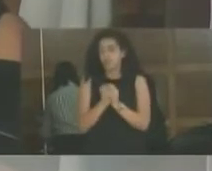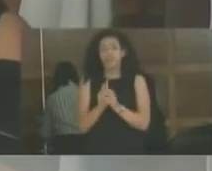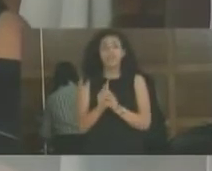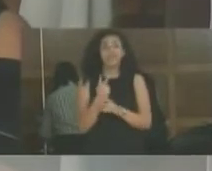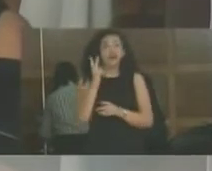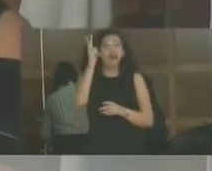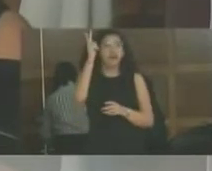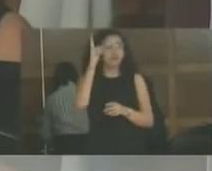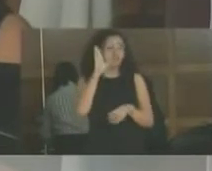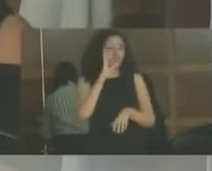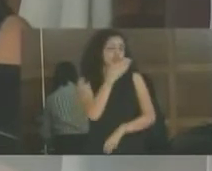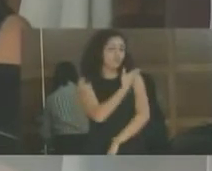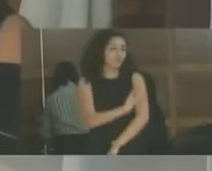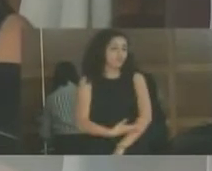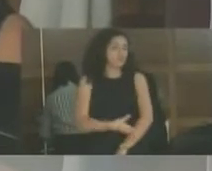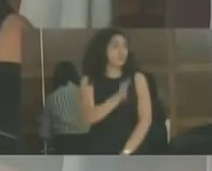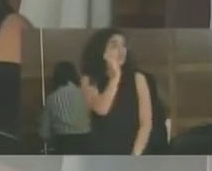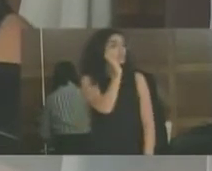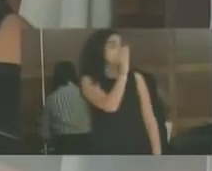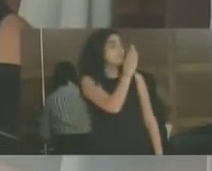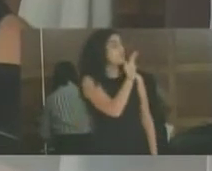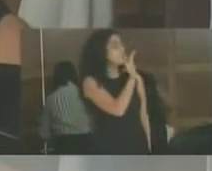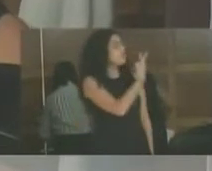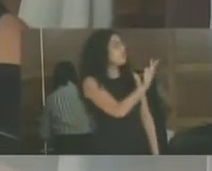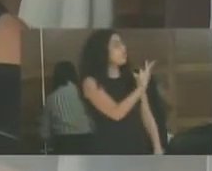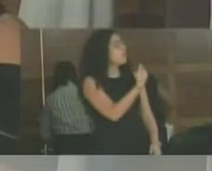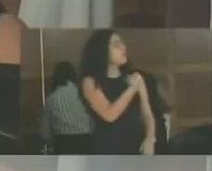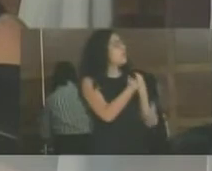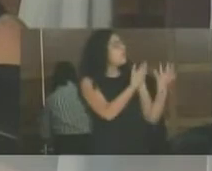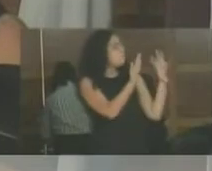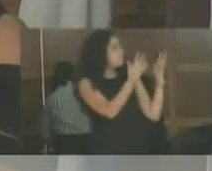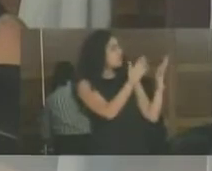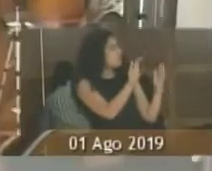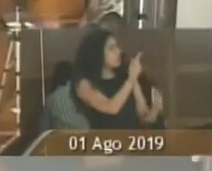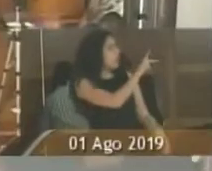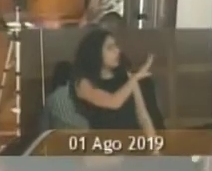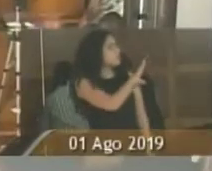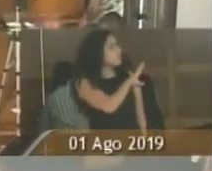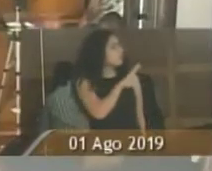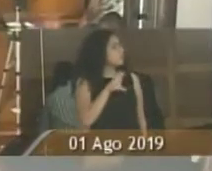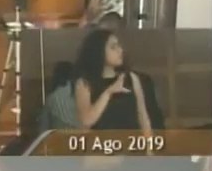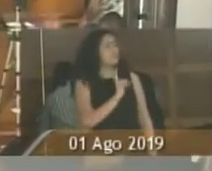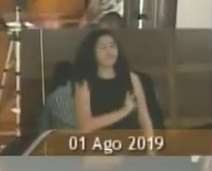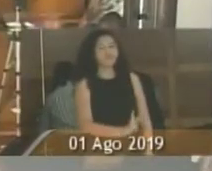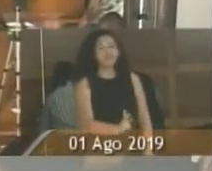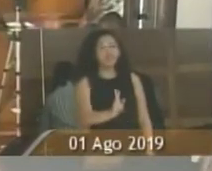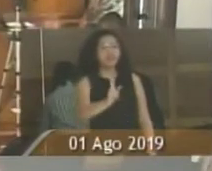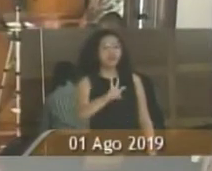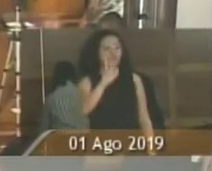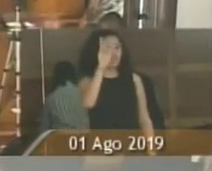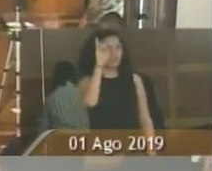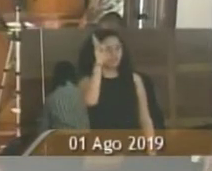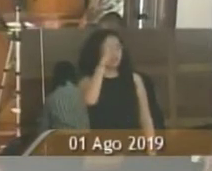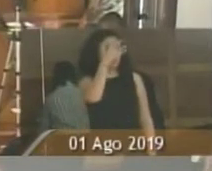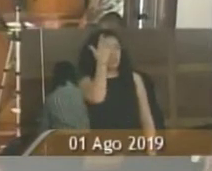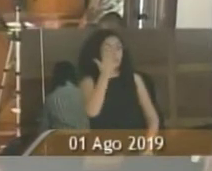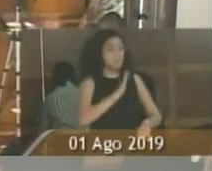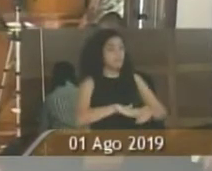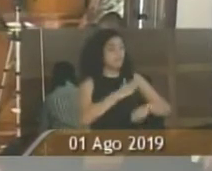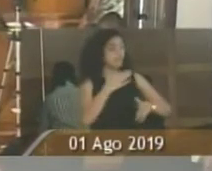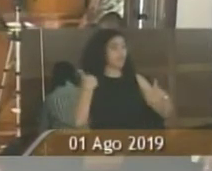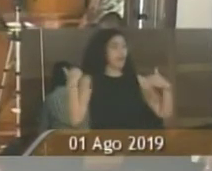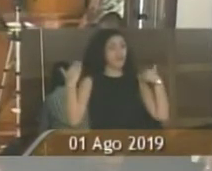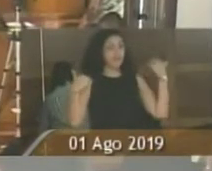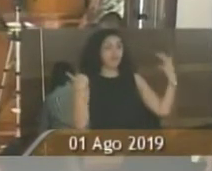né, a nossa cultura. Deixar os parabéns ao seu cunhado, Enio Valverde, que sempre à frente, eu acho que a pessoa mais empolgada que tem